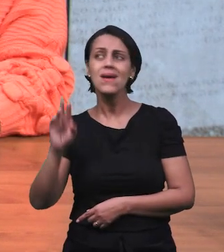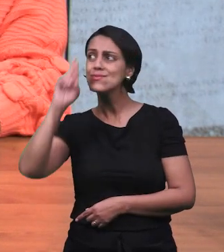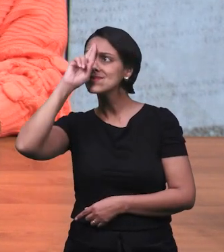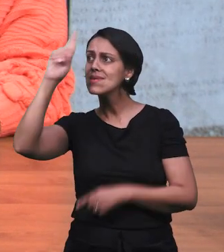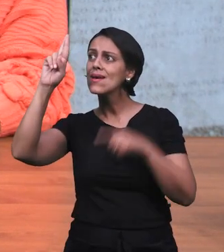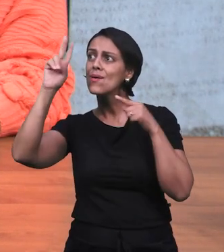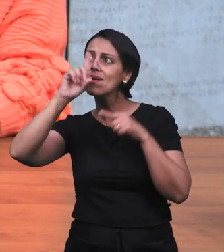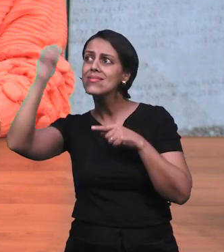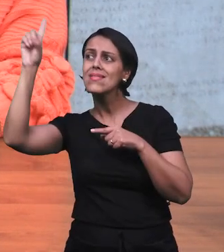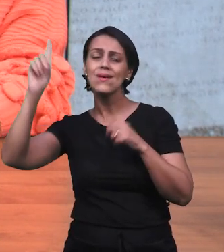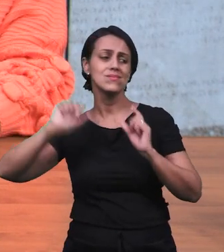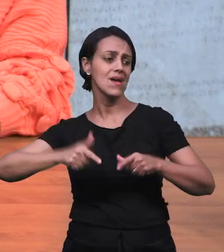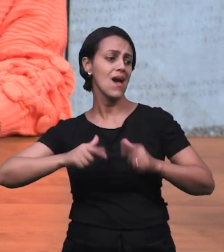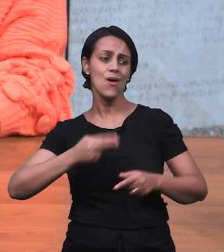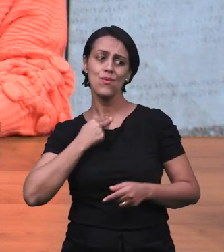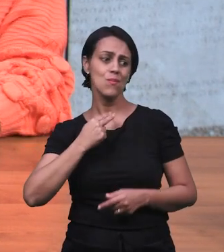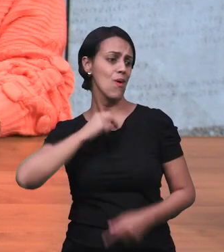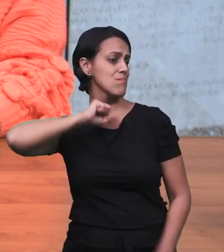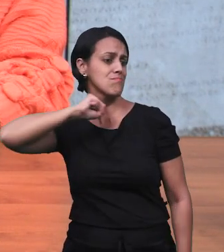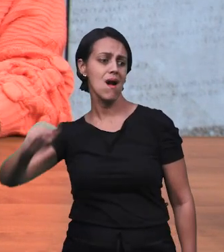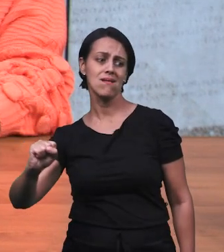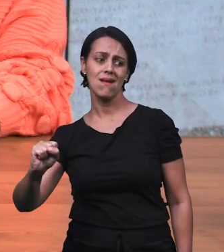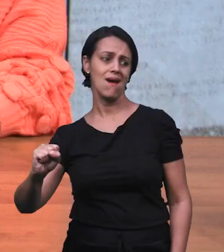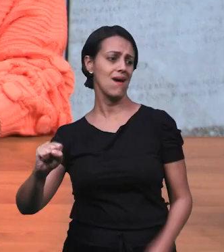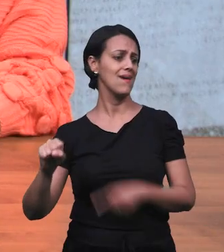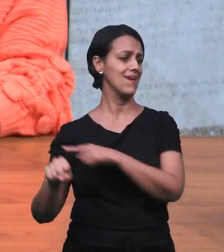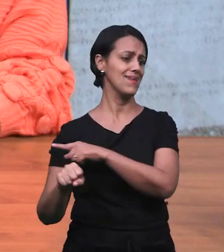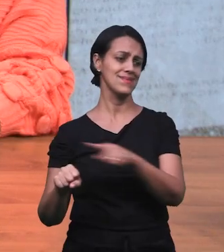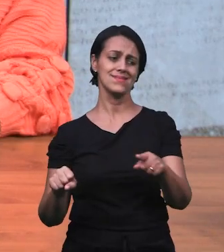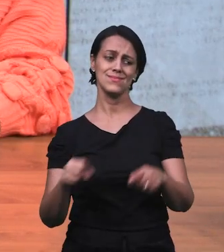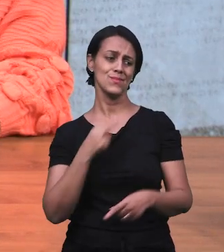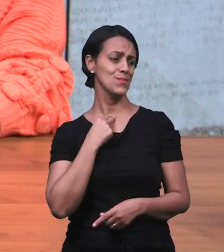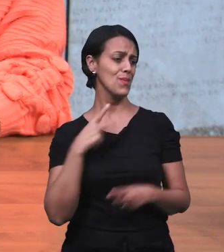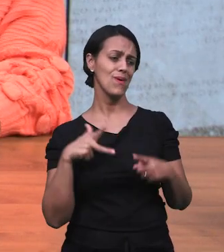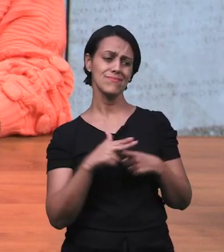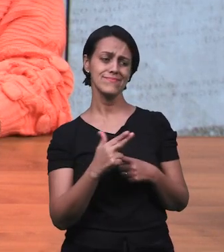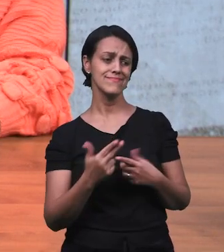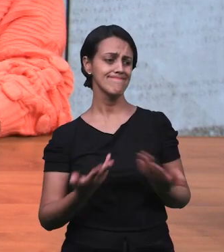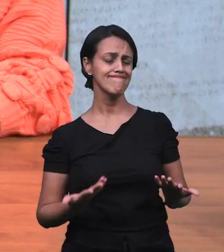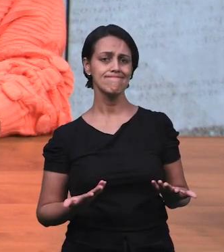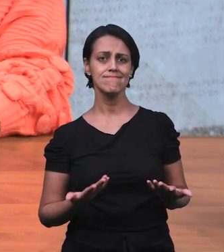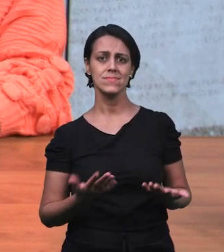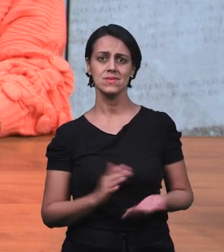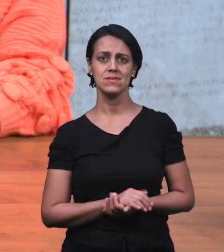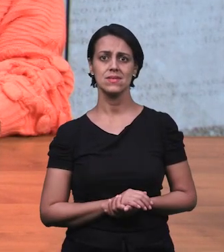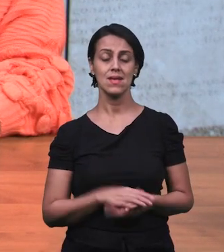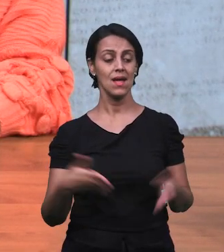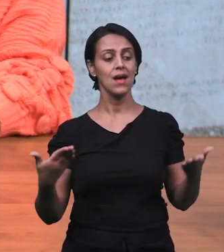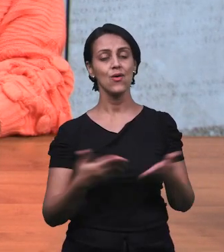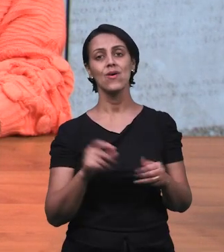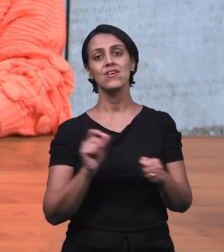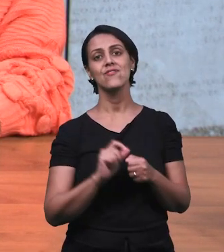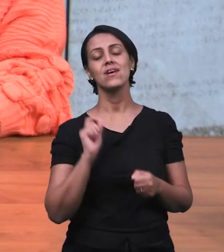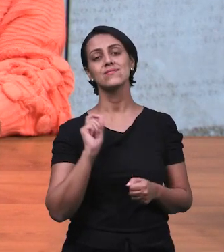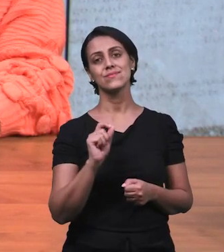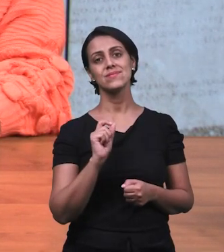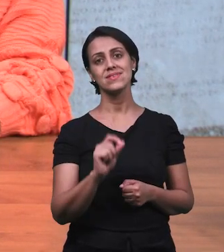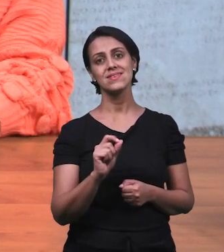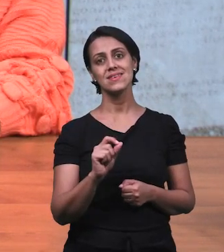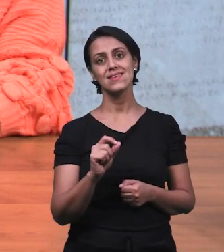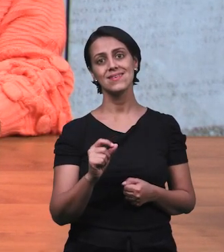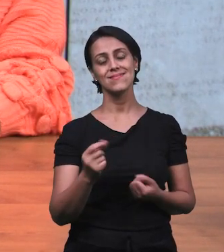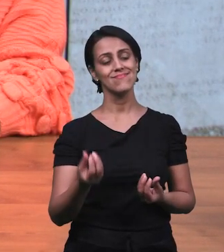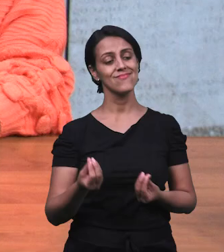Israel, pelo que não podemos tocar-lhes. Isto, porém, lhes faremos, dar-lhes-emos